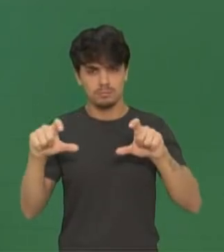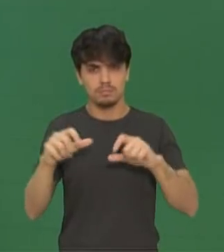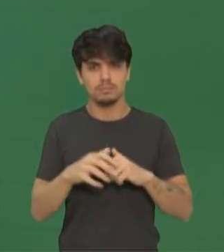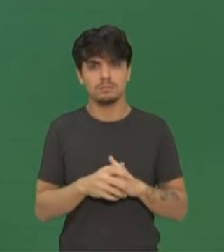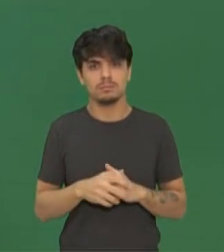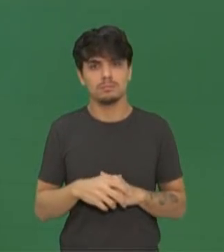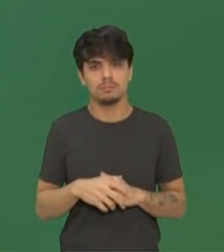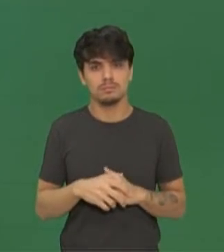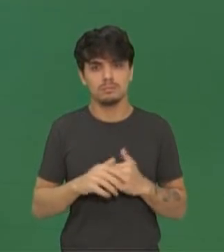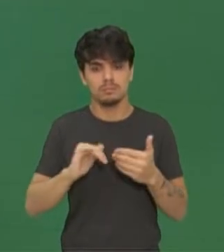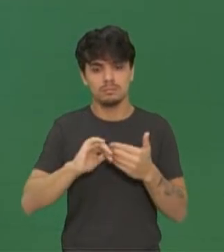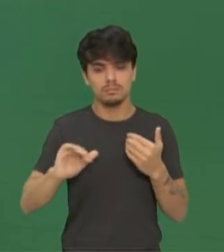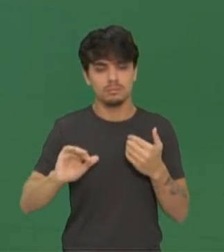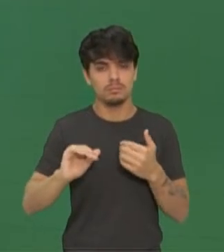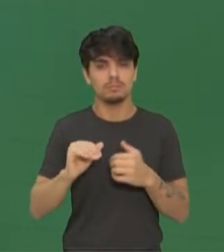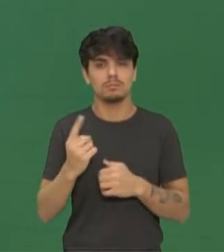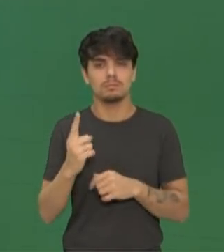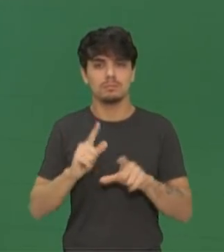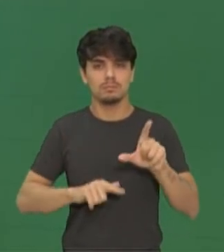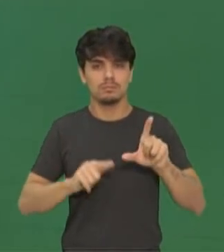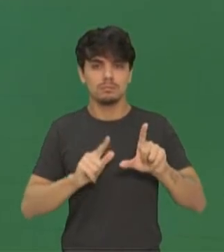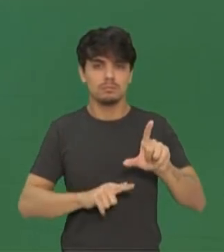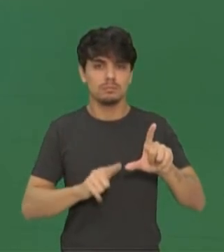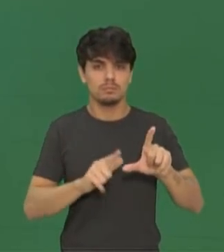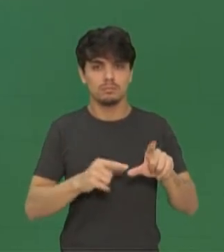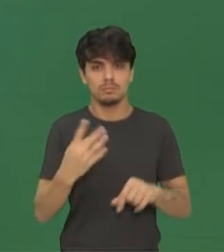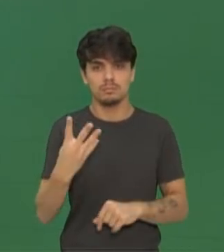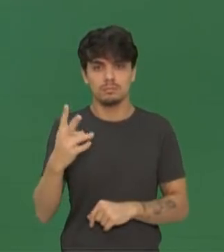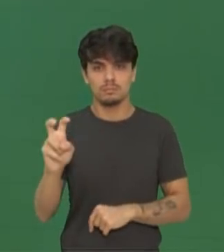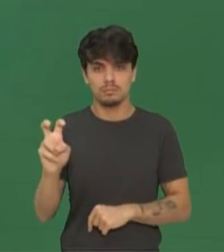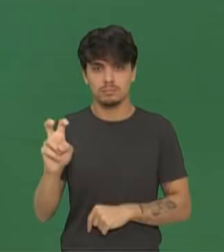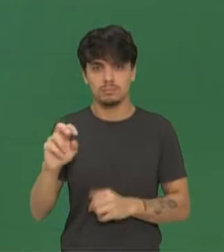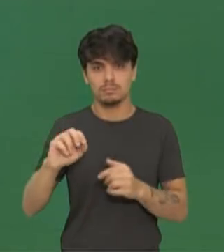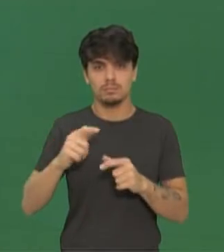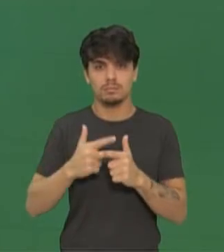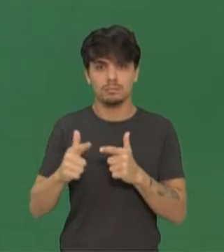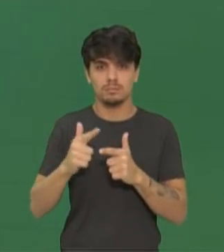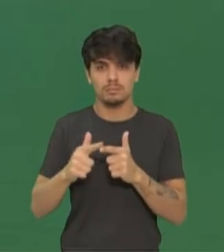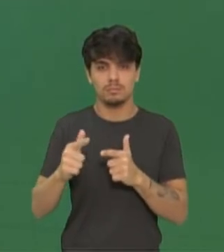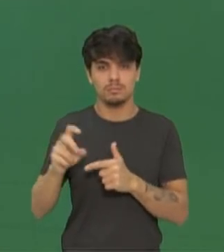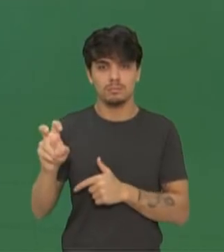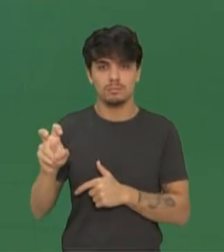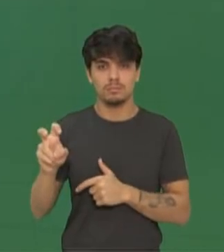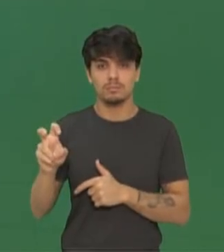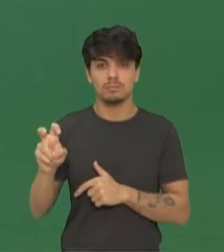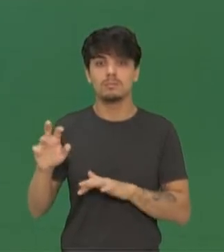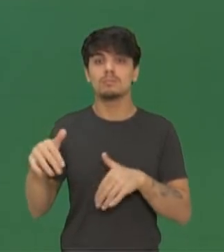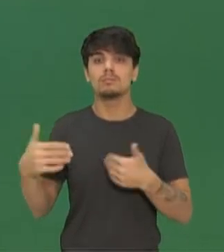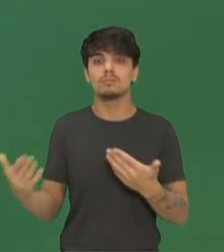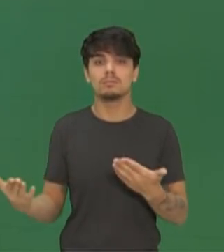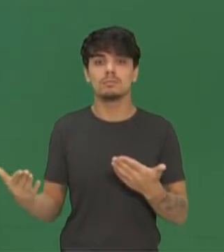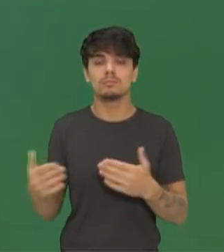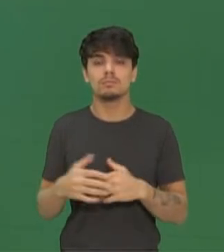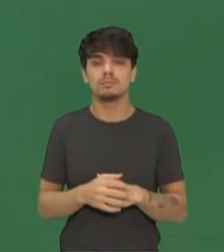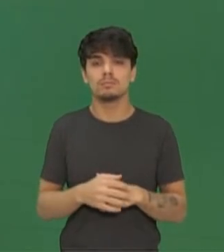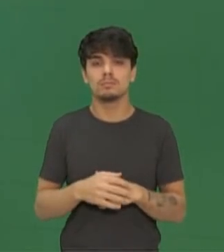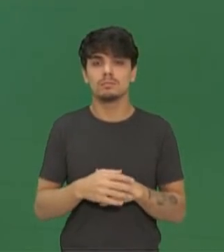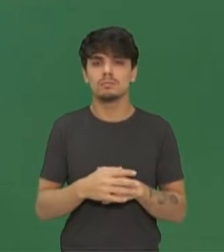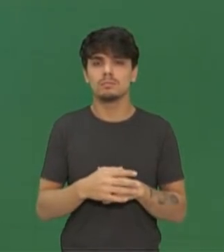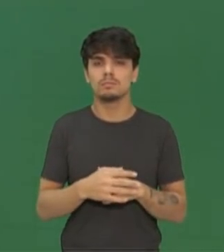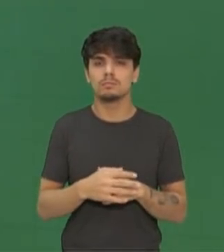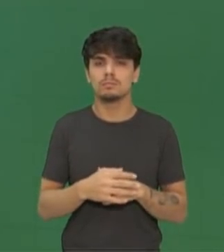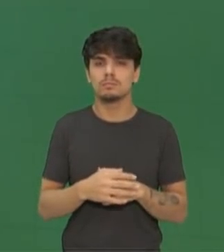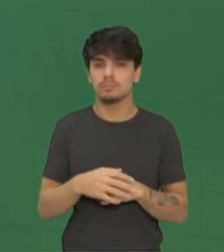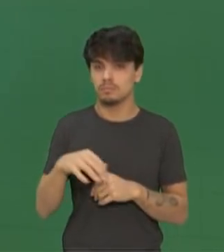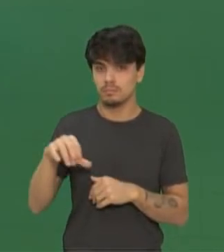né? Isolamos uma letra. 45 divididos por 5 dá quanto? 45 divididos por 5